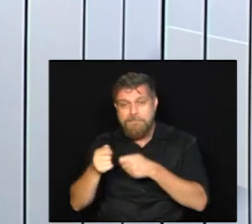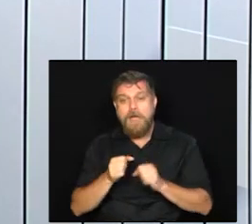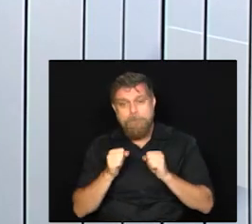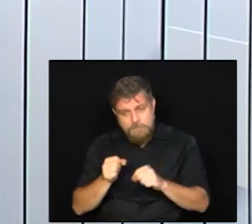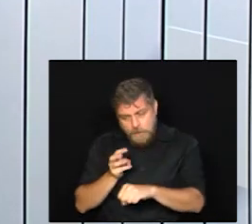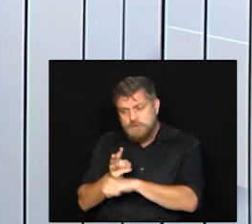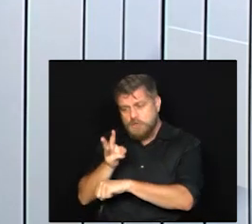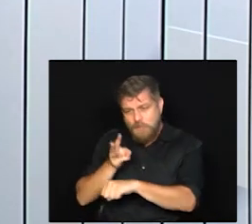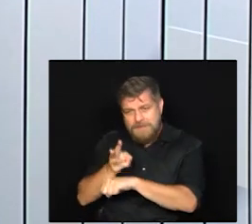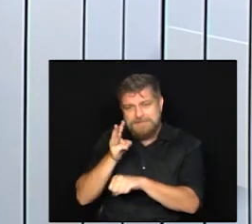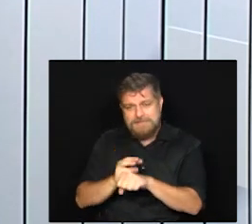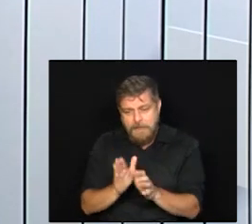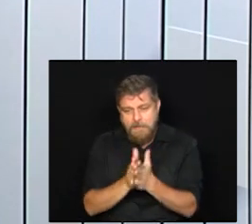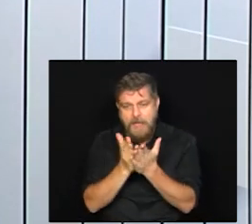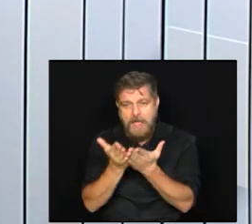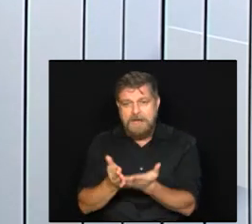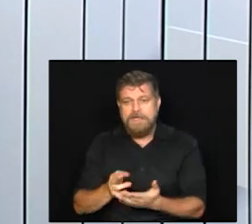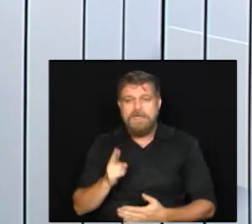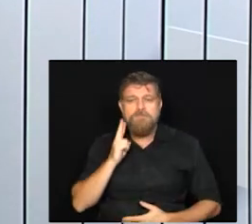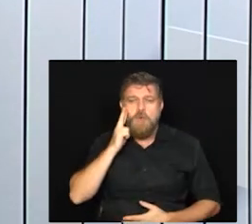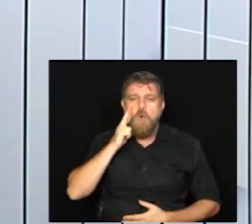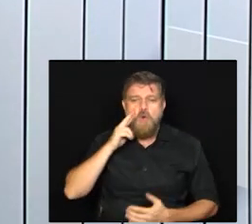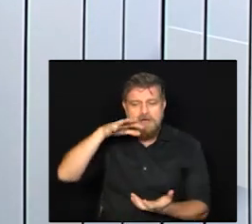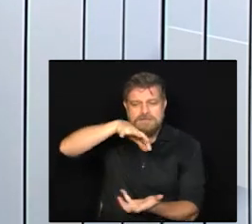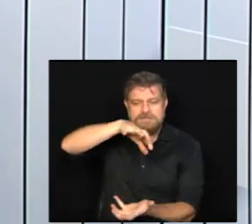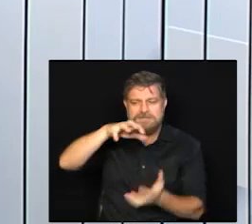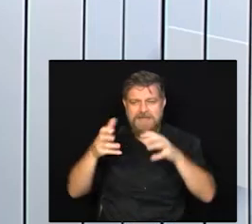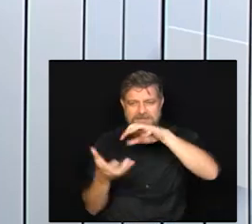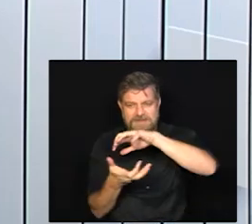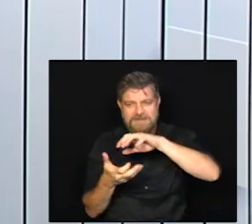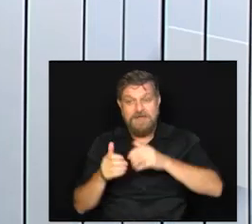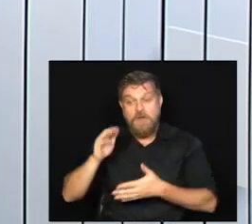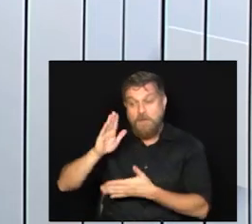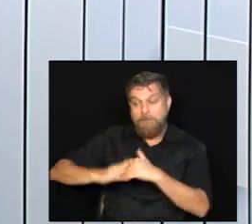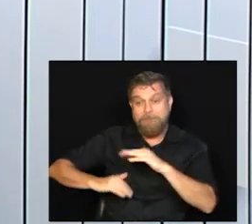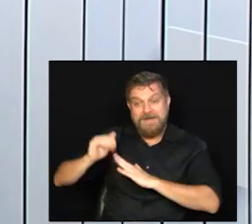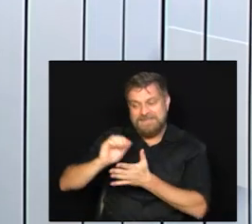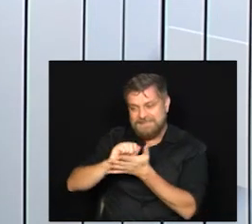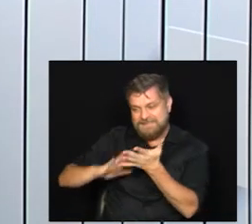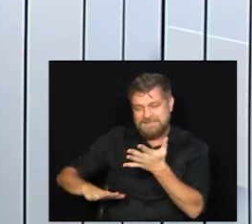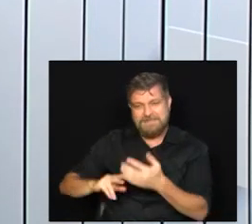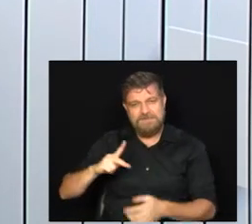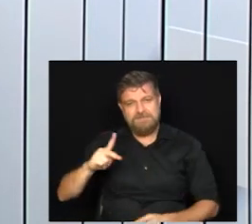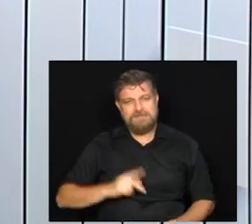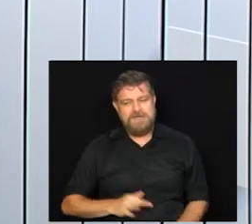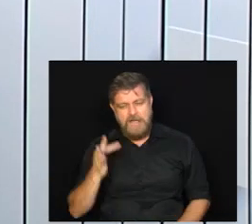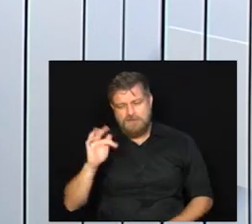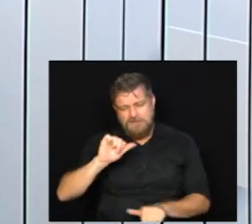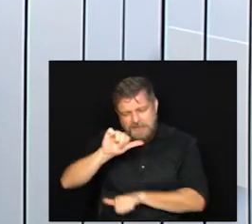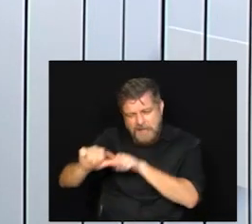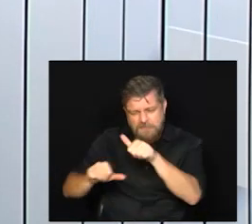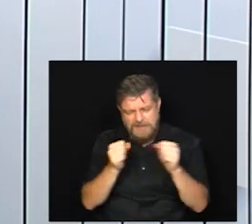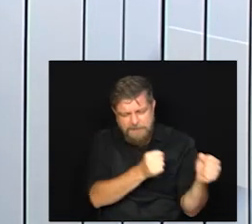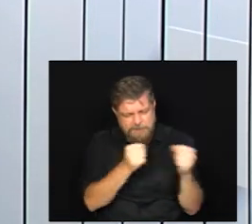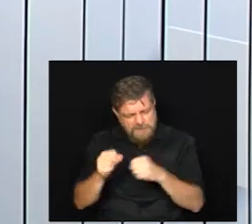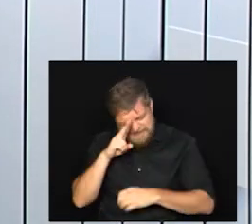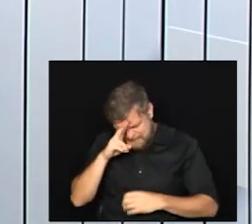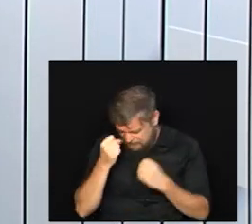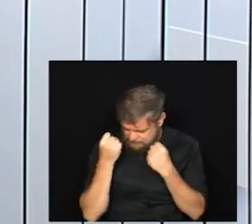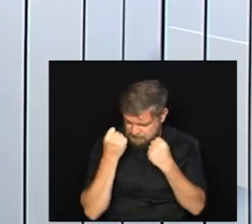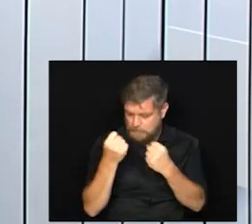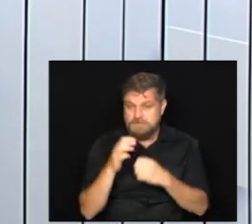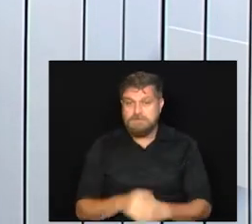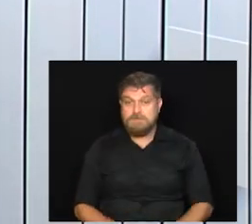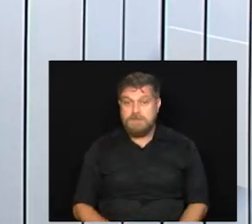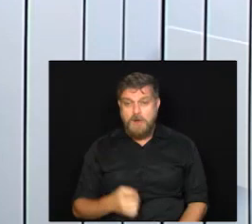978293776. Livro A Revolução das Rosas, com as práticas aí para poder transformar a dor em poder e em força. Ueli, me